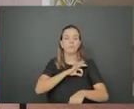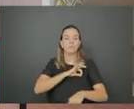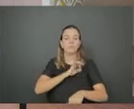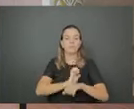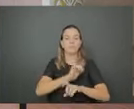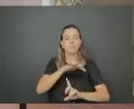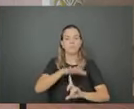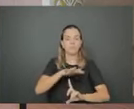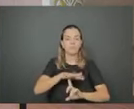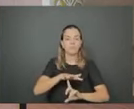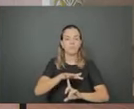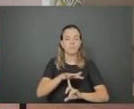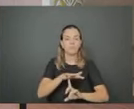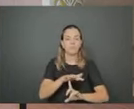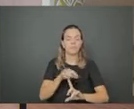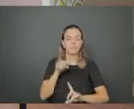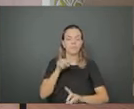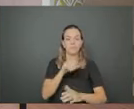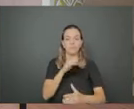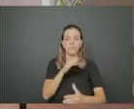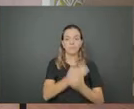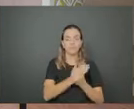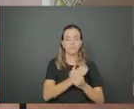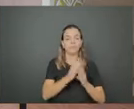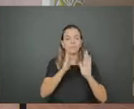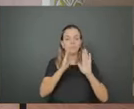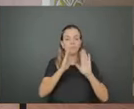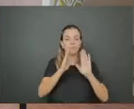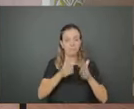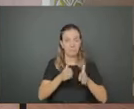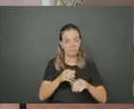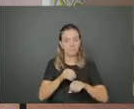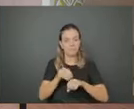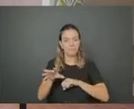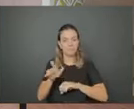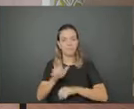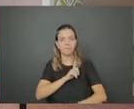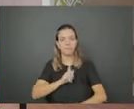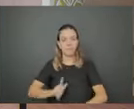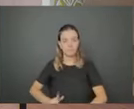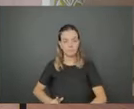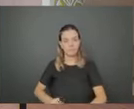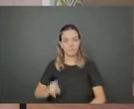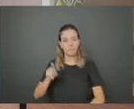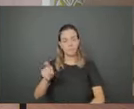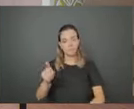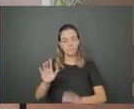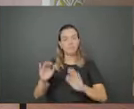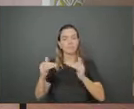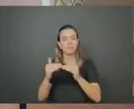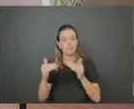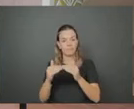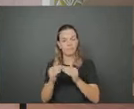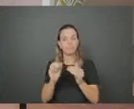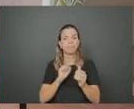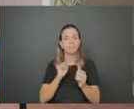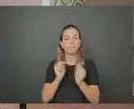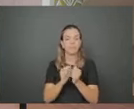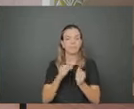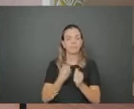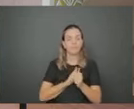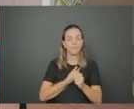Esse processo já foi submetido ao governador, ele também corroborou com o nosso posicionamento. Em